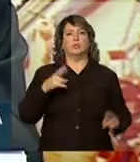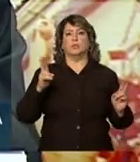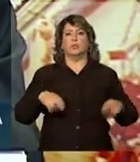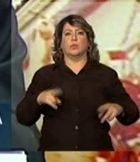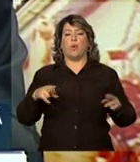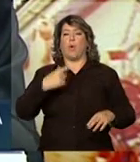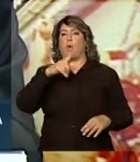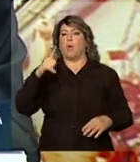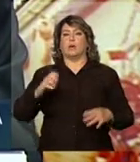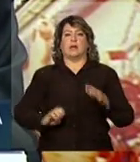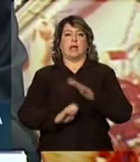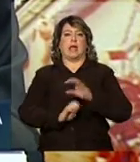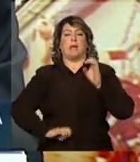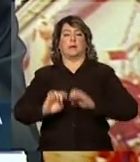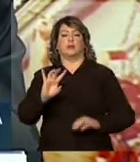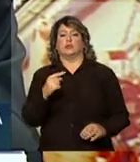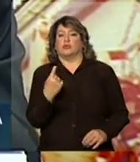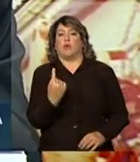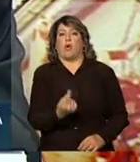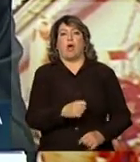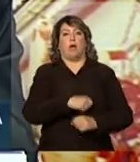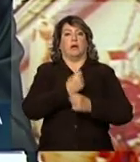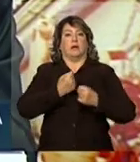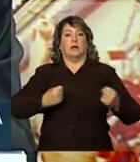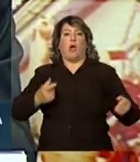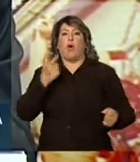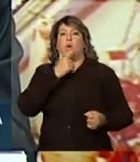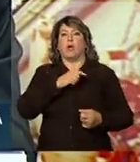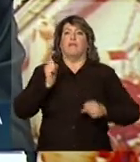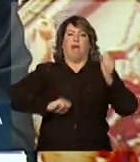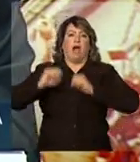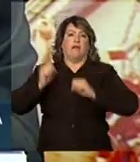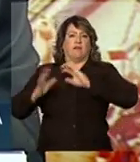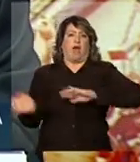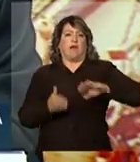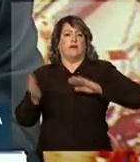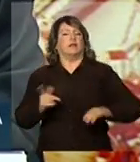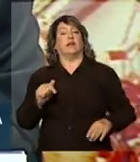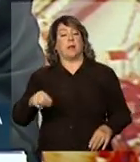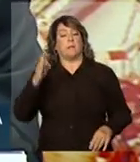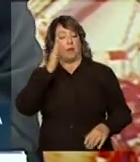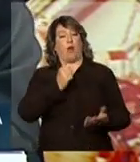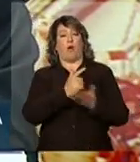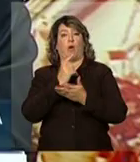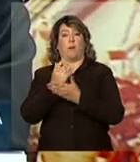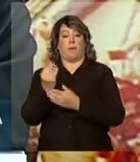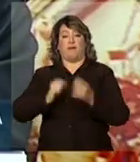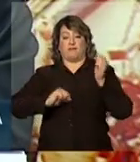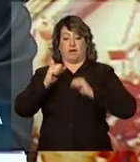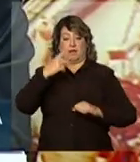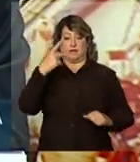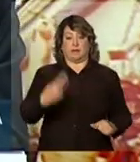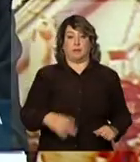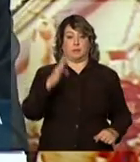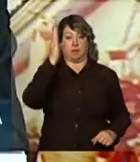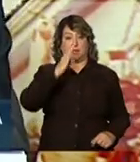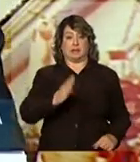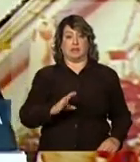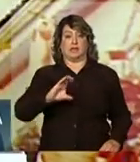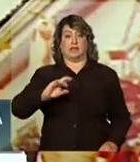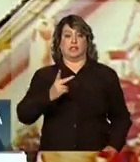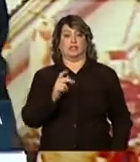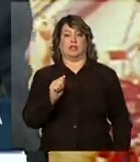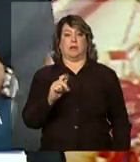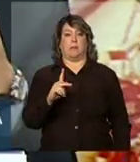nenhuma empresa que sozinha, nem uma grande multinacional consegue atender. Então, a gente compra da fábrica brasileira, lá em Chapuri, que foi